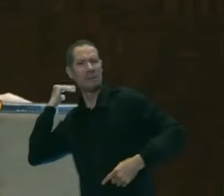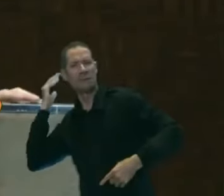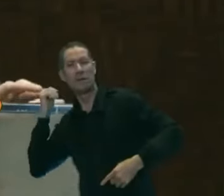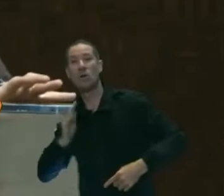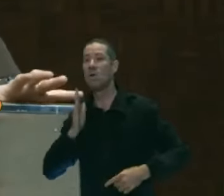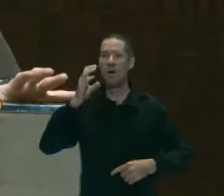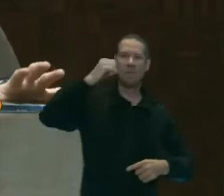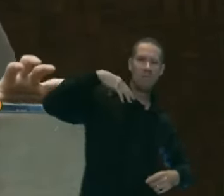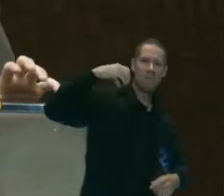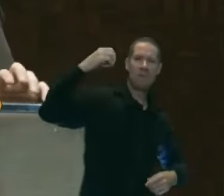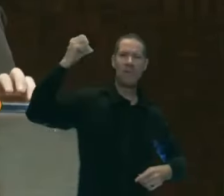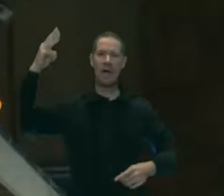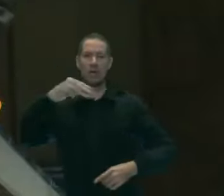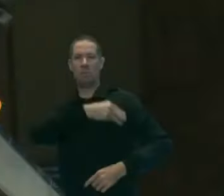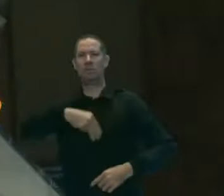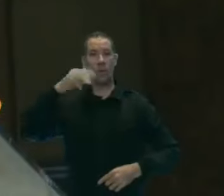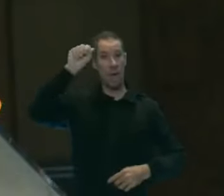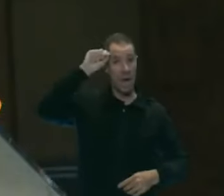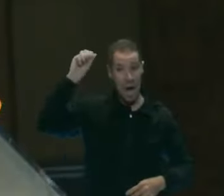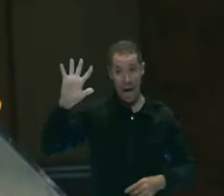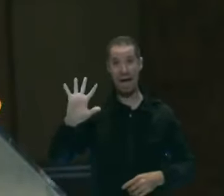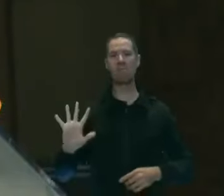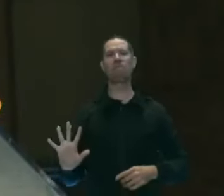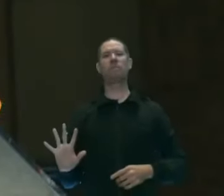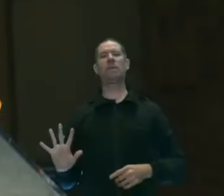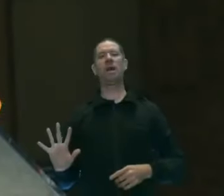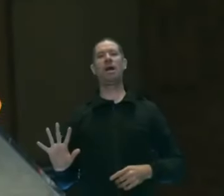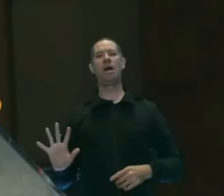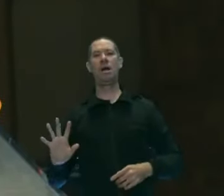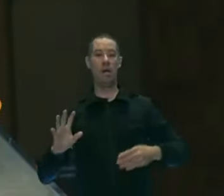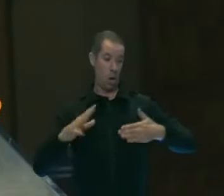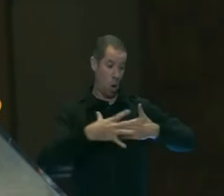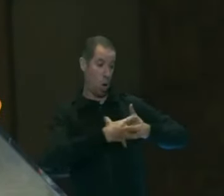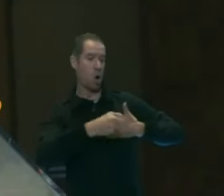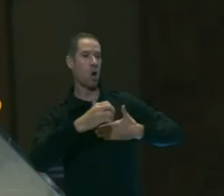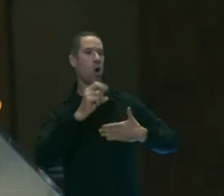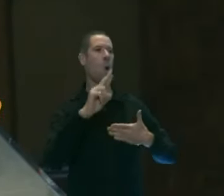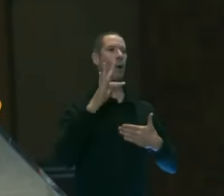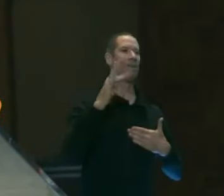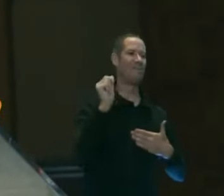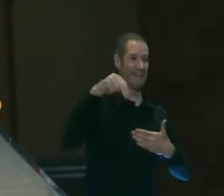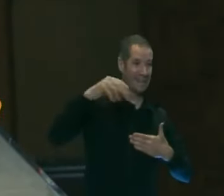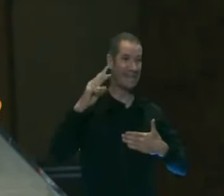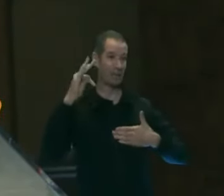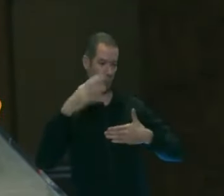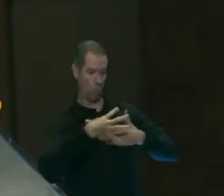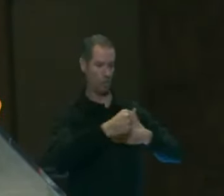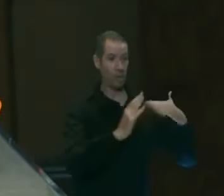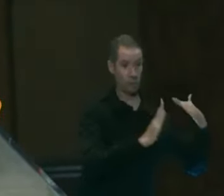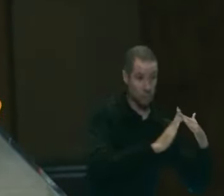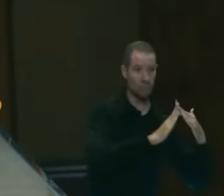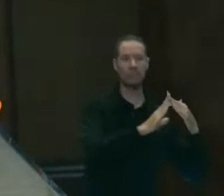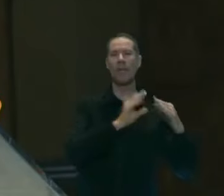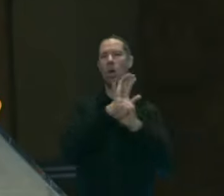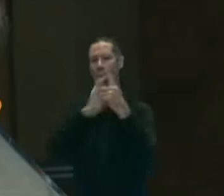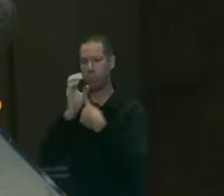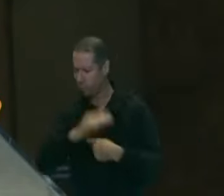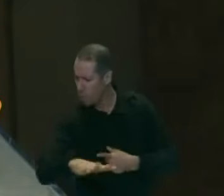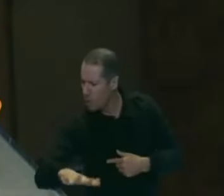para uma viagem missionária na África, e era um orfanato, onde fizemos o nosso culto, e as